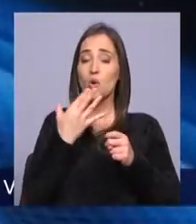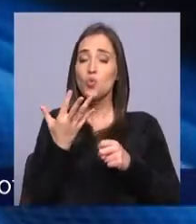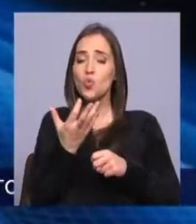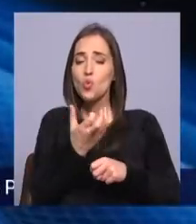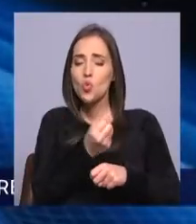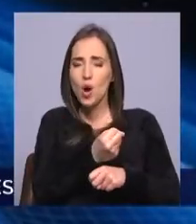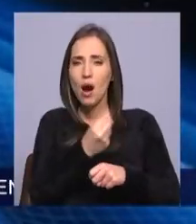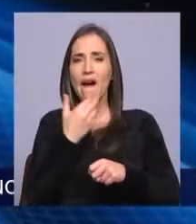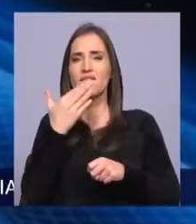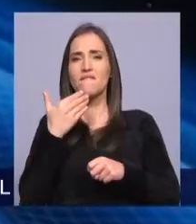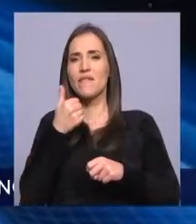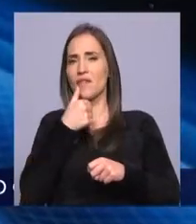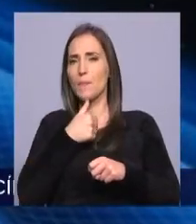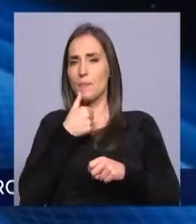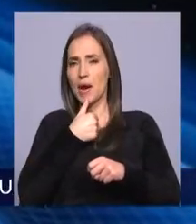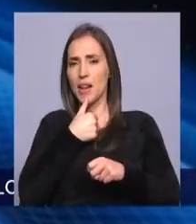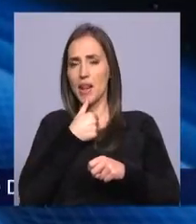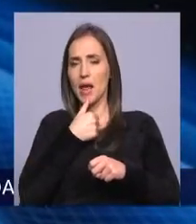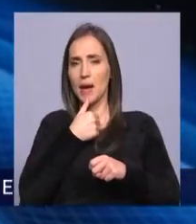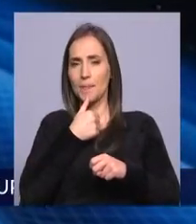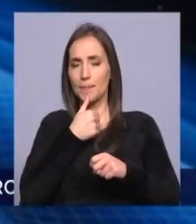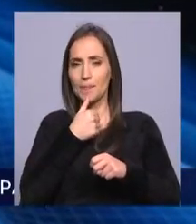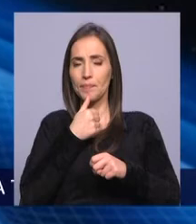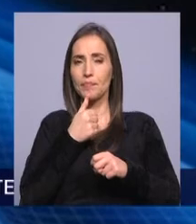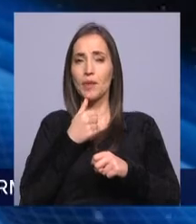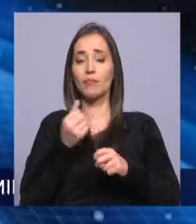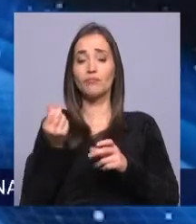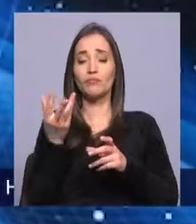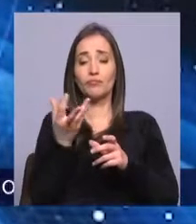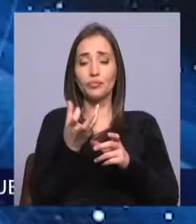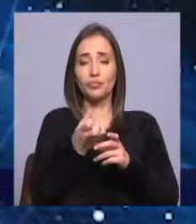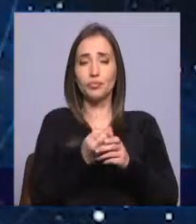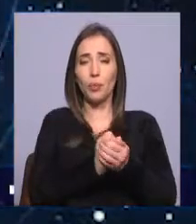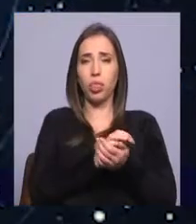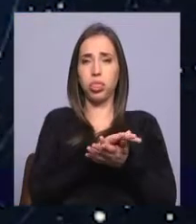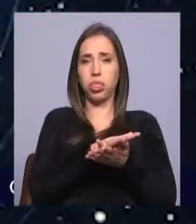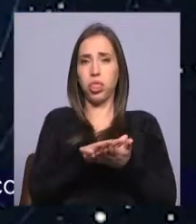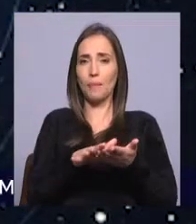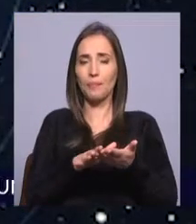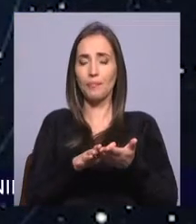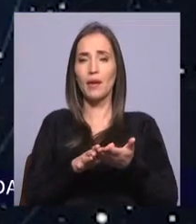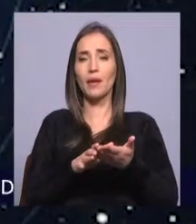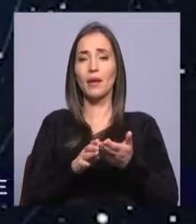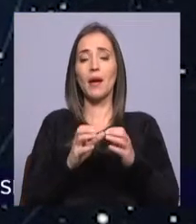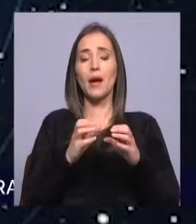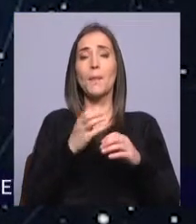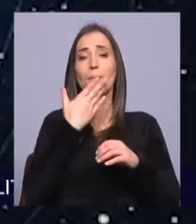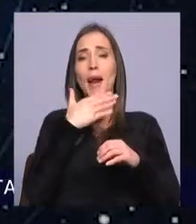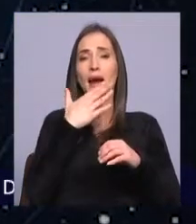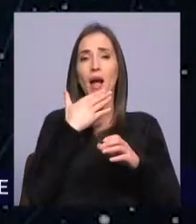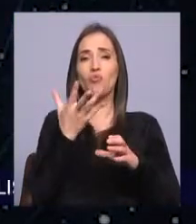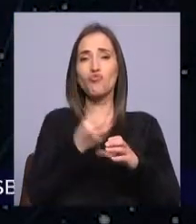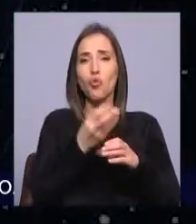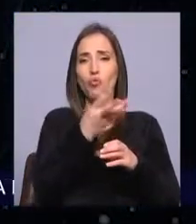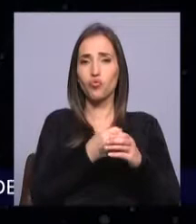gigante vermelha e está a depositar na sua superfície parte dessa matéria. Ora, a anã branca não pode comer toda a matéria, ou seja, há